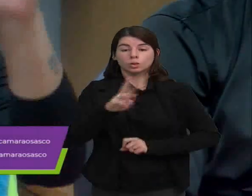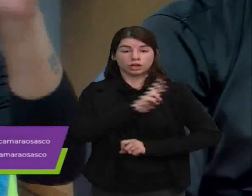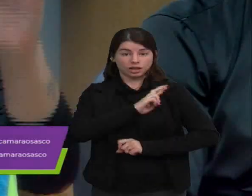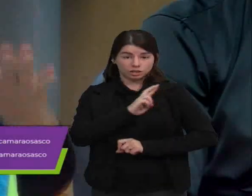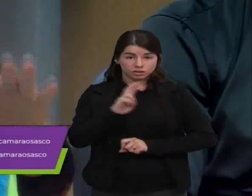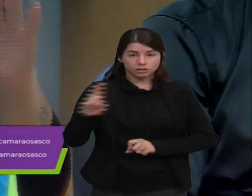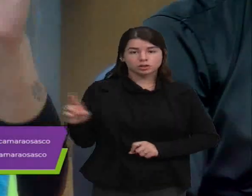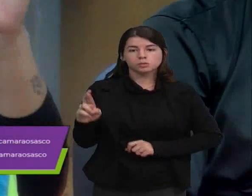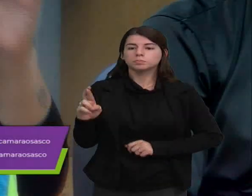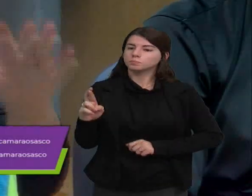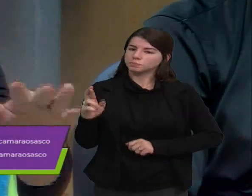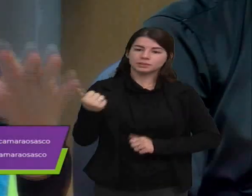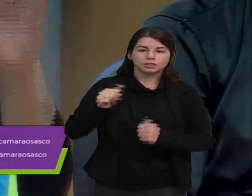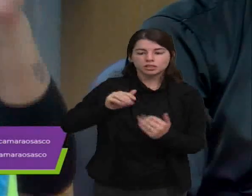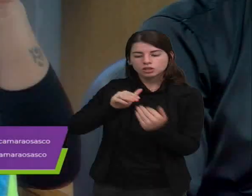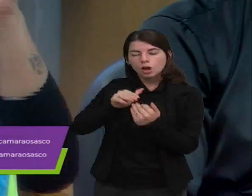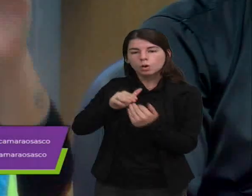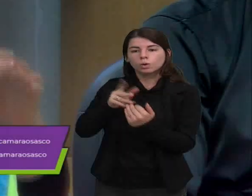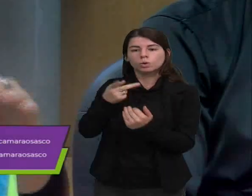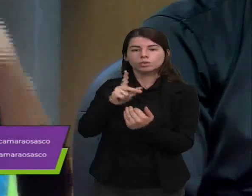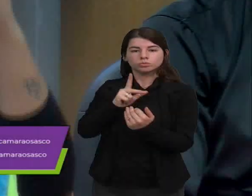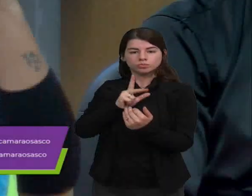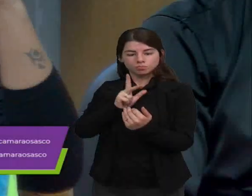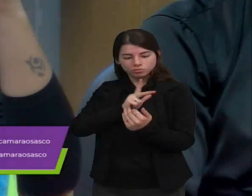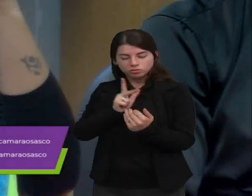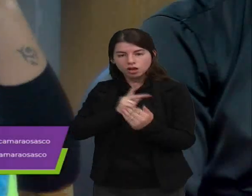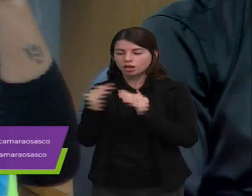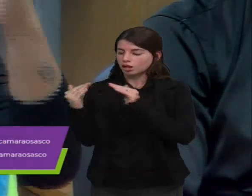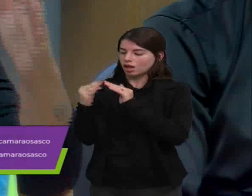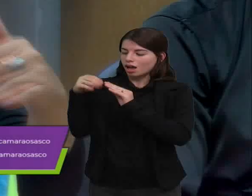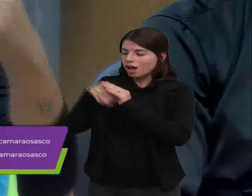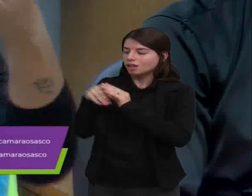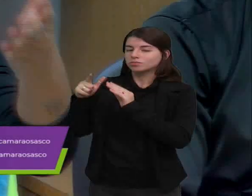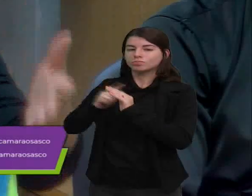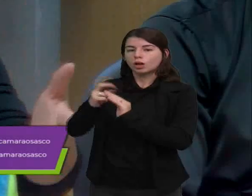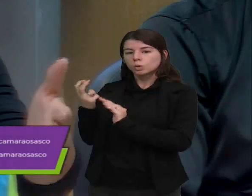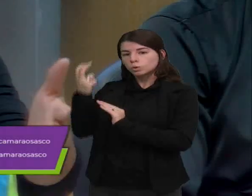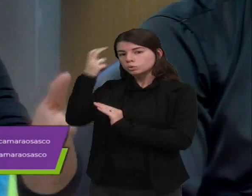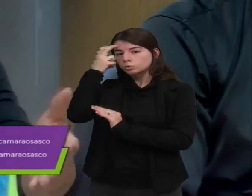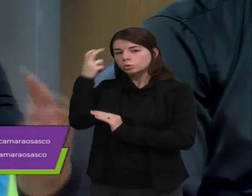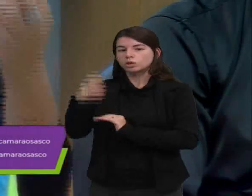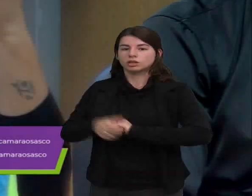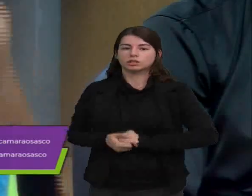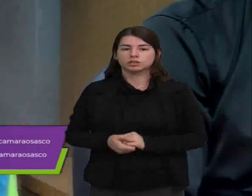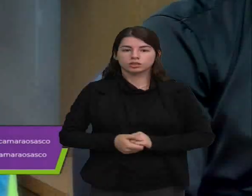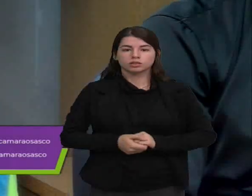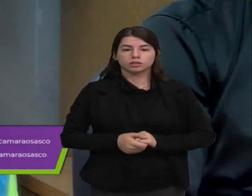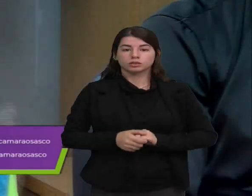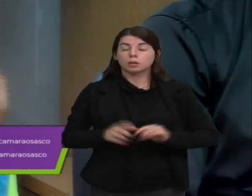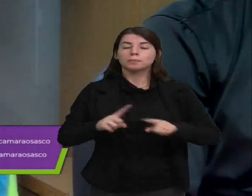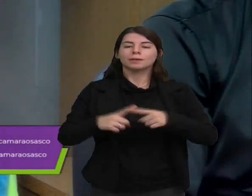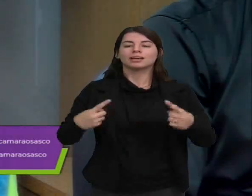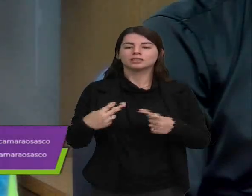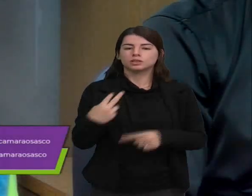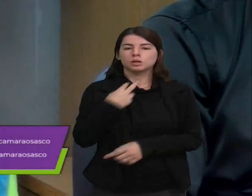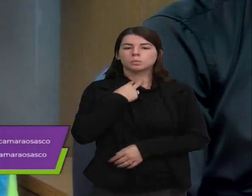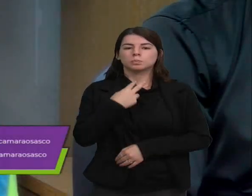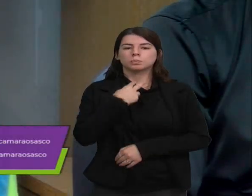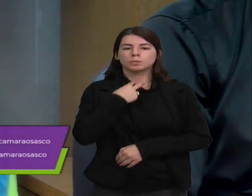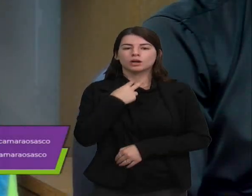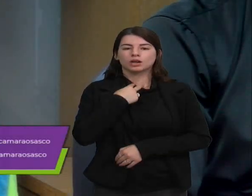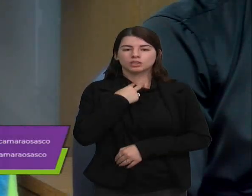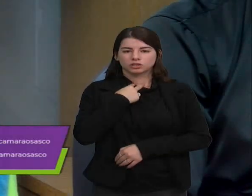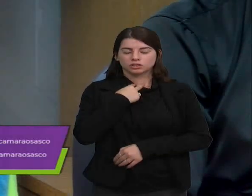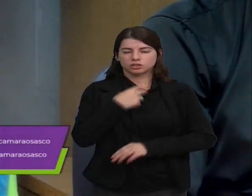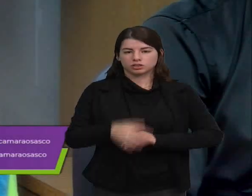dentro da sua individualidade na sua casa até mova com o seu dia a dia mas que ele isso não impeça na